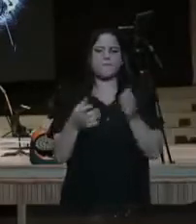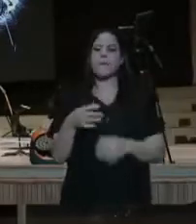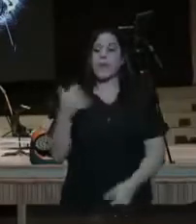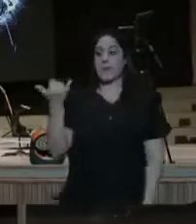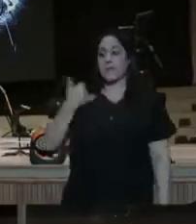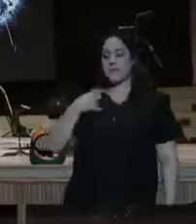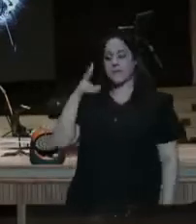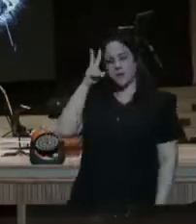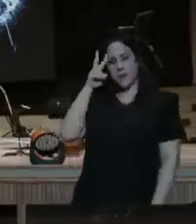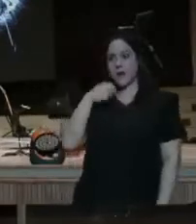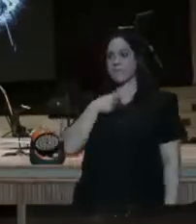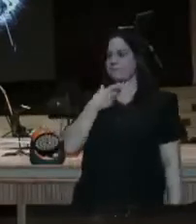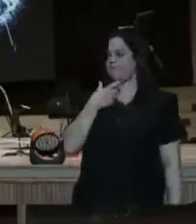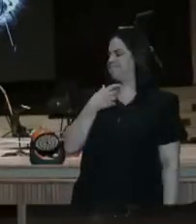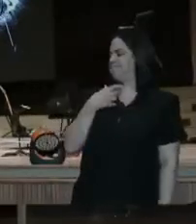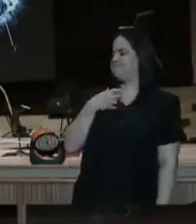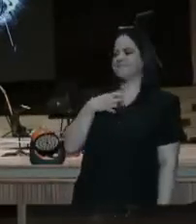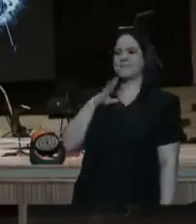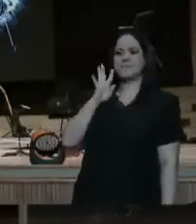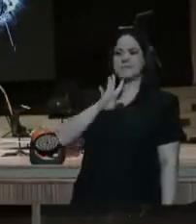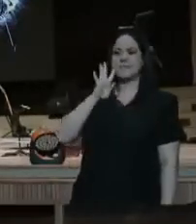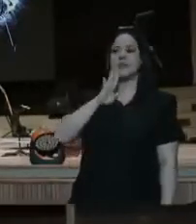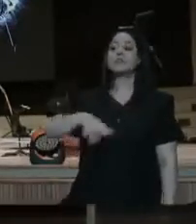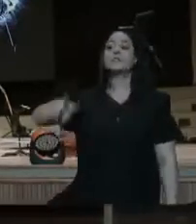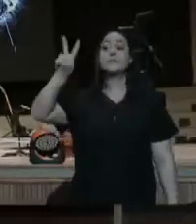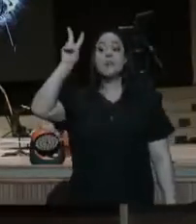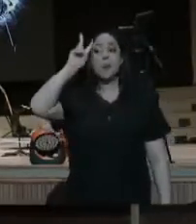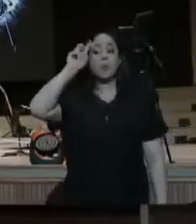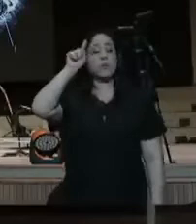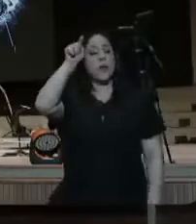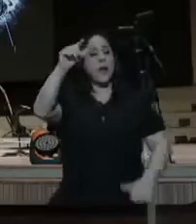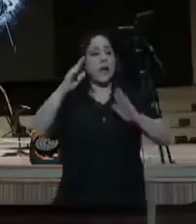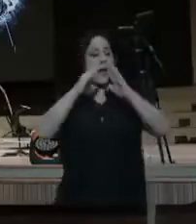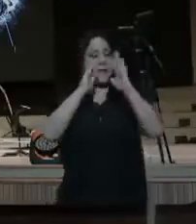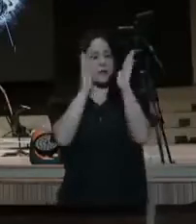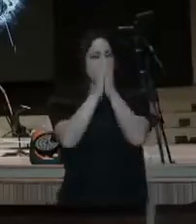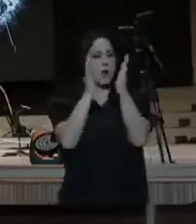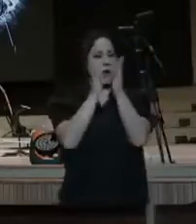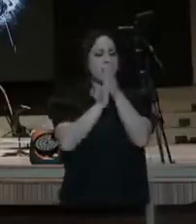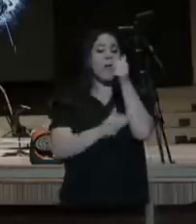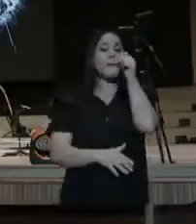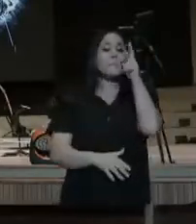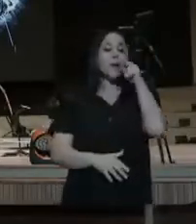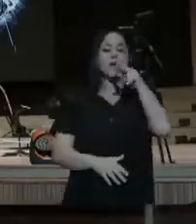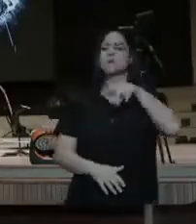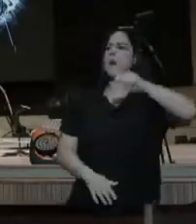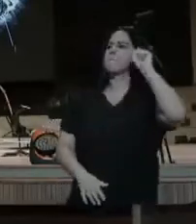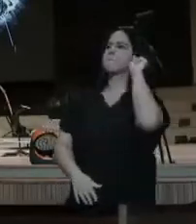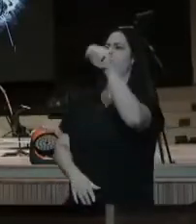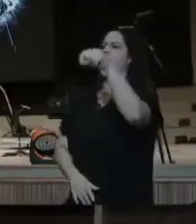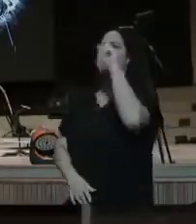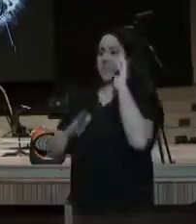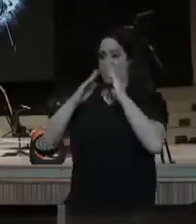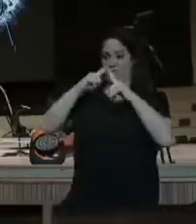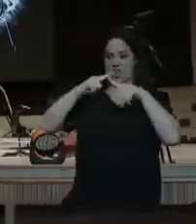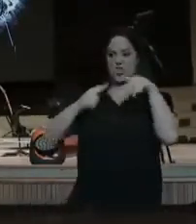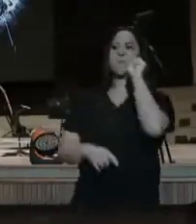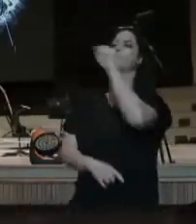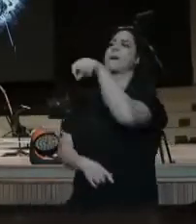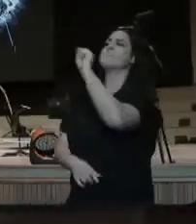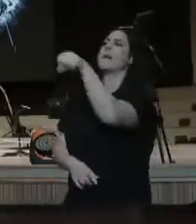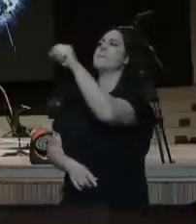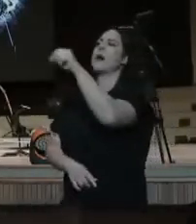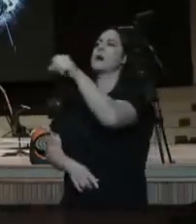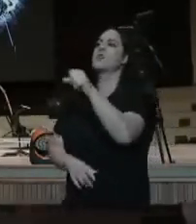máximo de uma segunda feira que ele estava em casa chorando e minha irmã bateu à porta ele abriu ea irmã